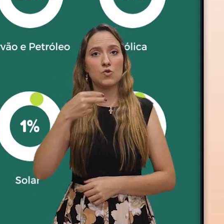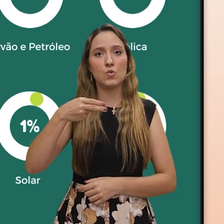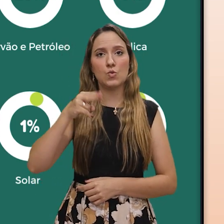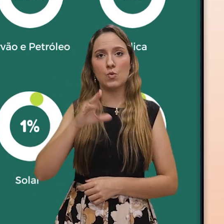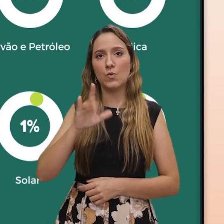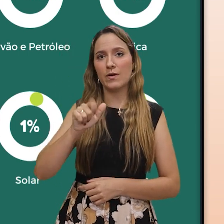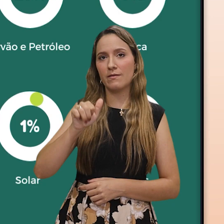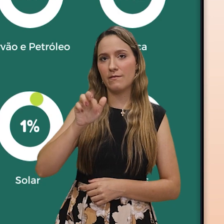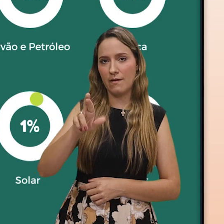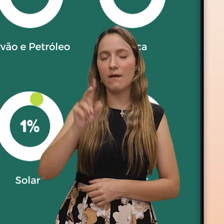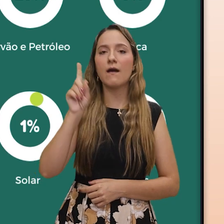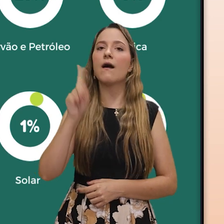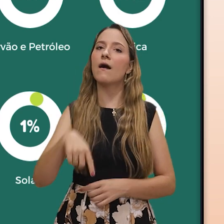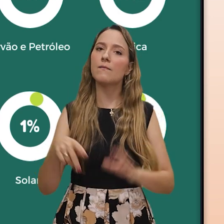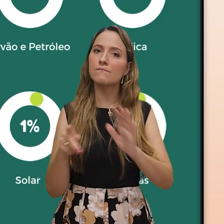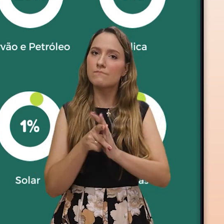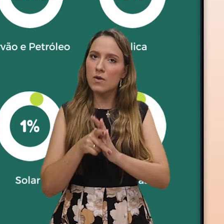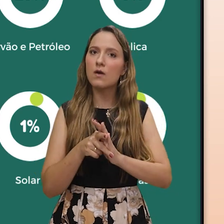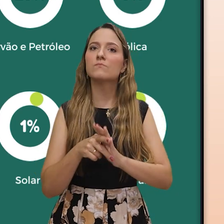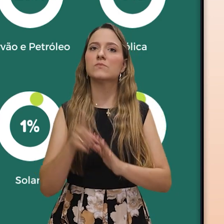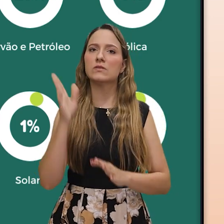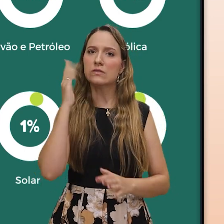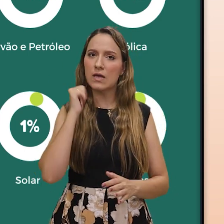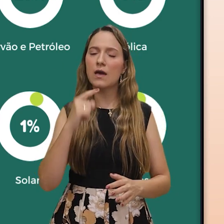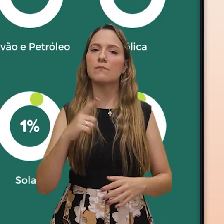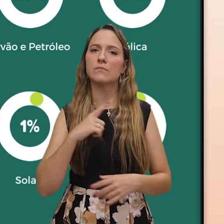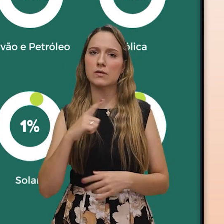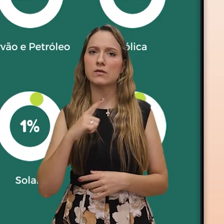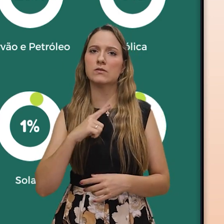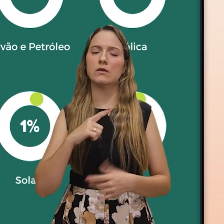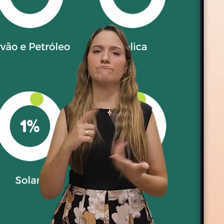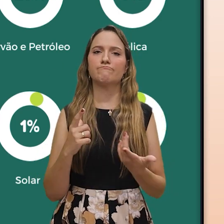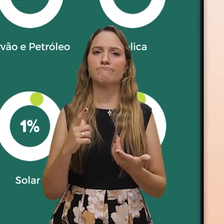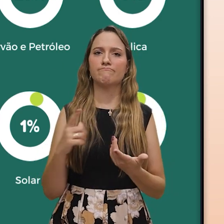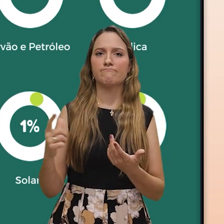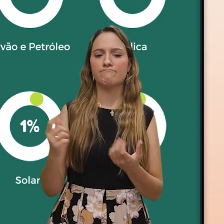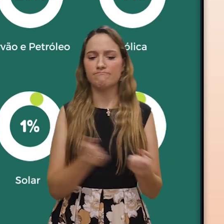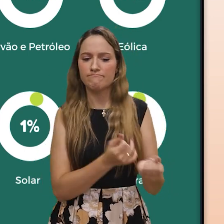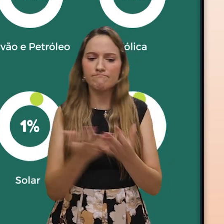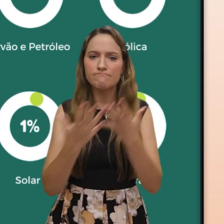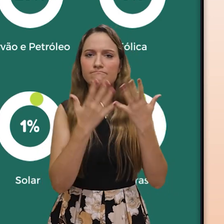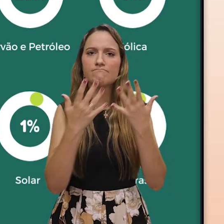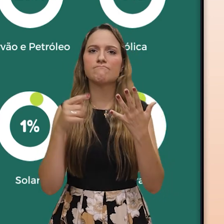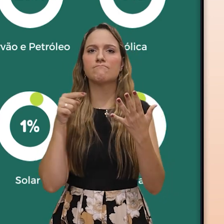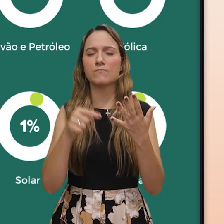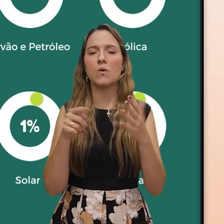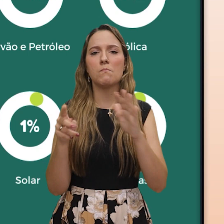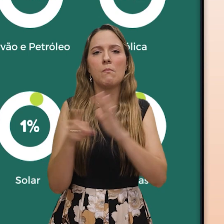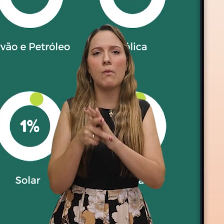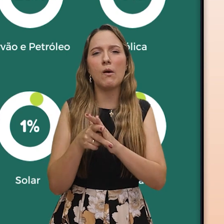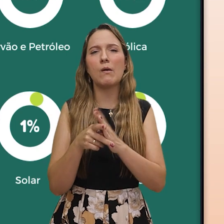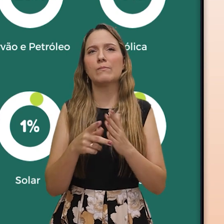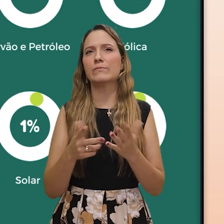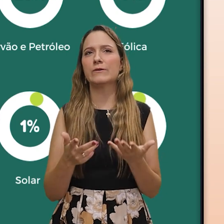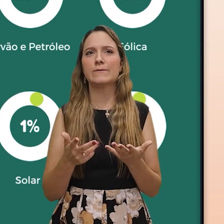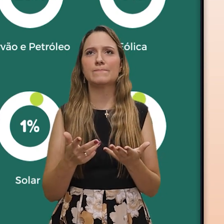é utilizado materiais radioativos que são utilizados em